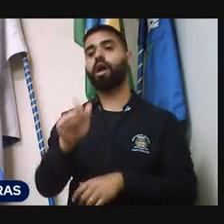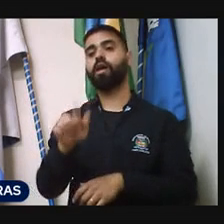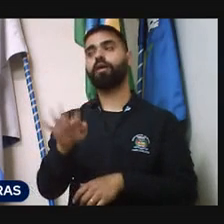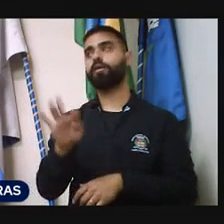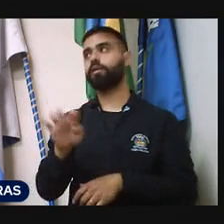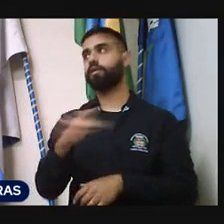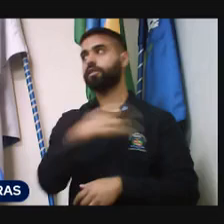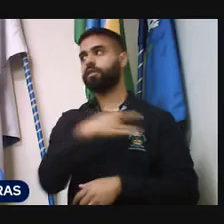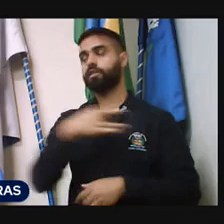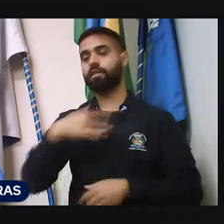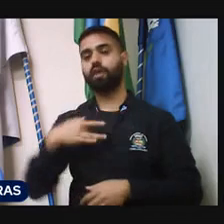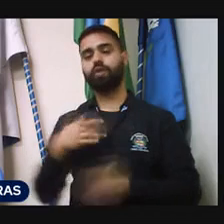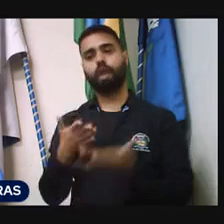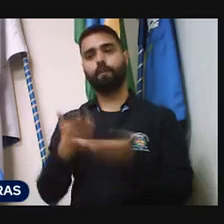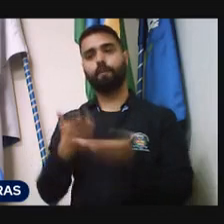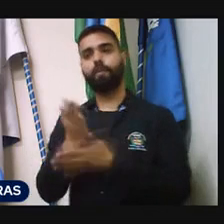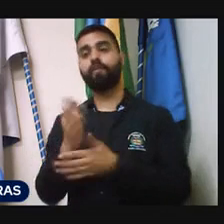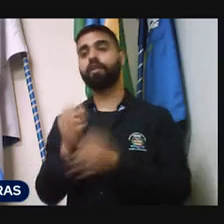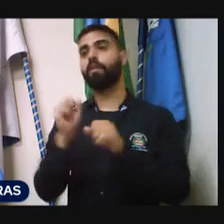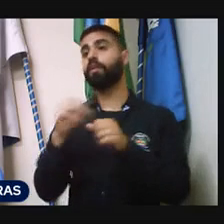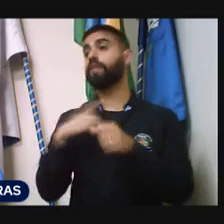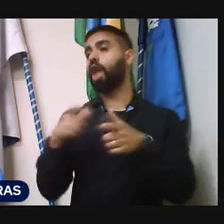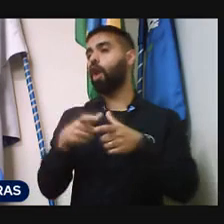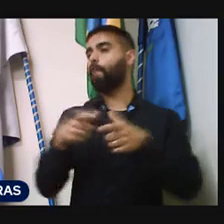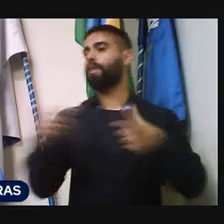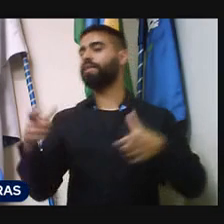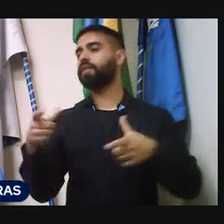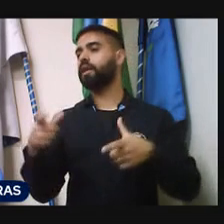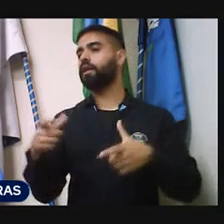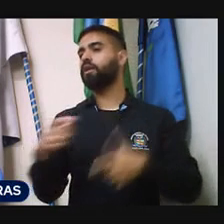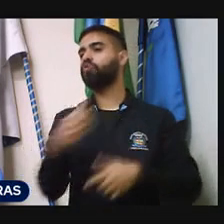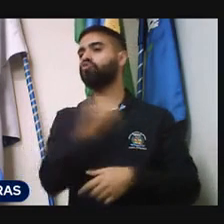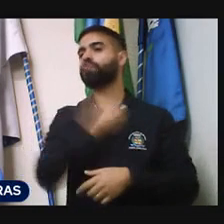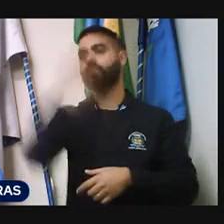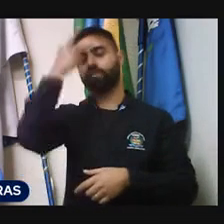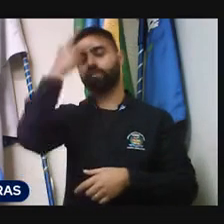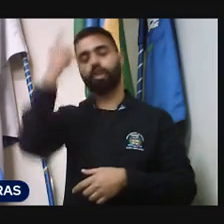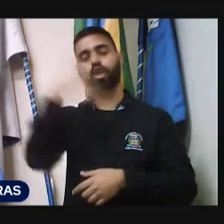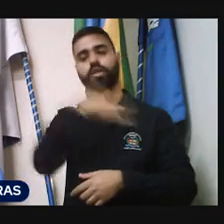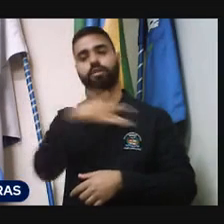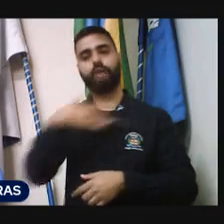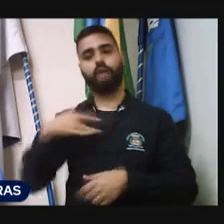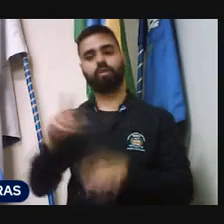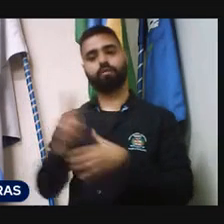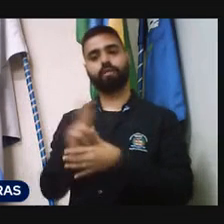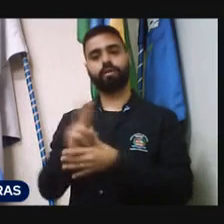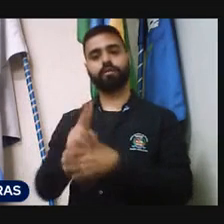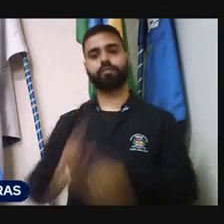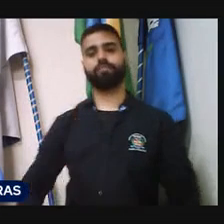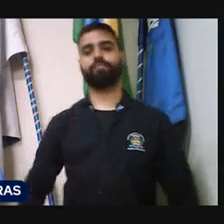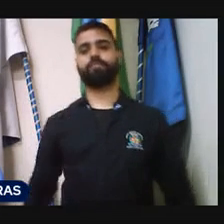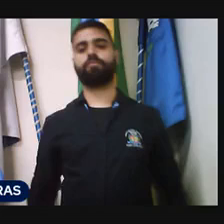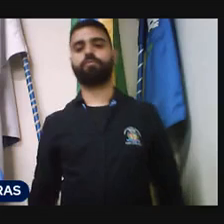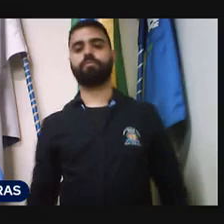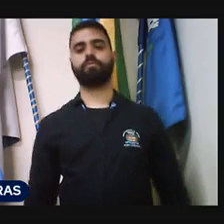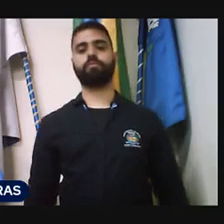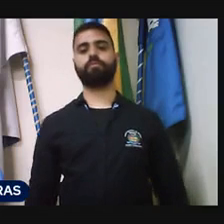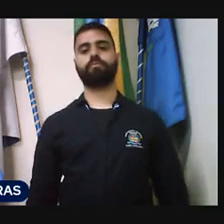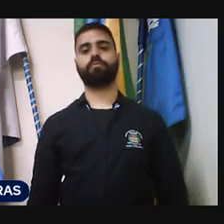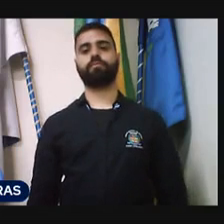saúde aprovado para que possa aí aumentar a oferta de serviços de saúde no município de Valença em